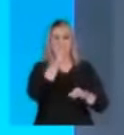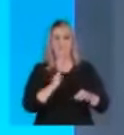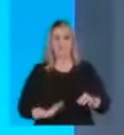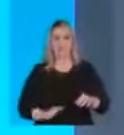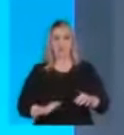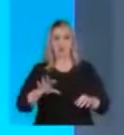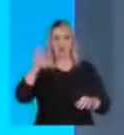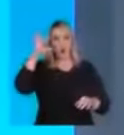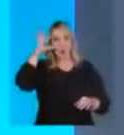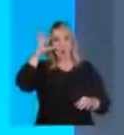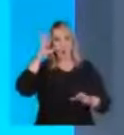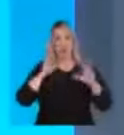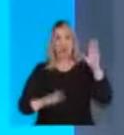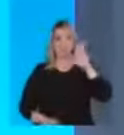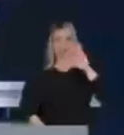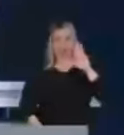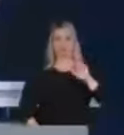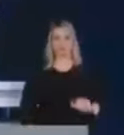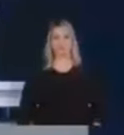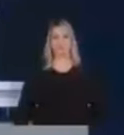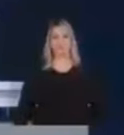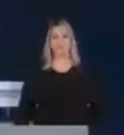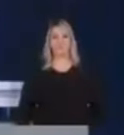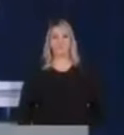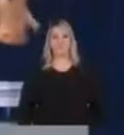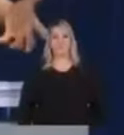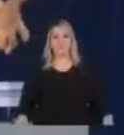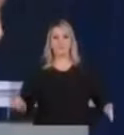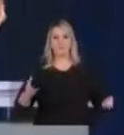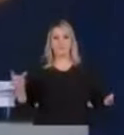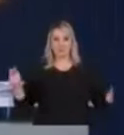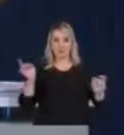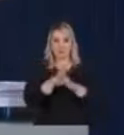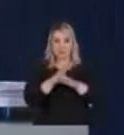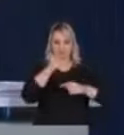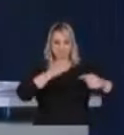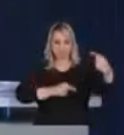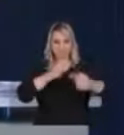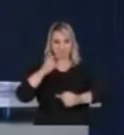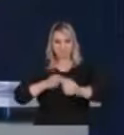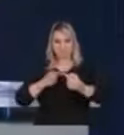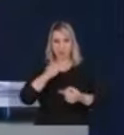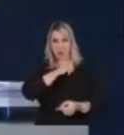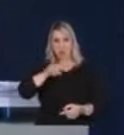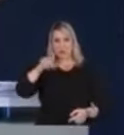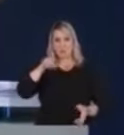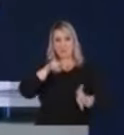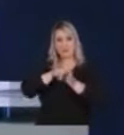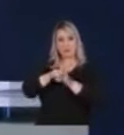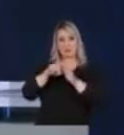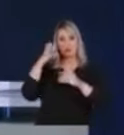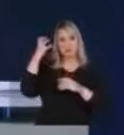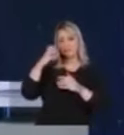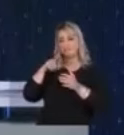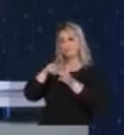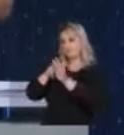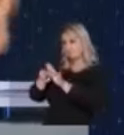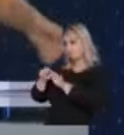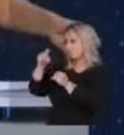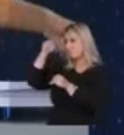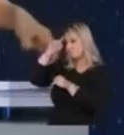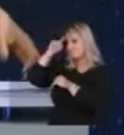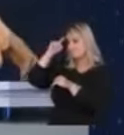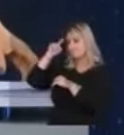Lu Dilma muito obrigada E para encerrar esta rodada de confronto entre os candidatos a última pergunta é de Jandira fegalli